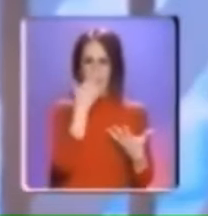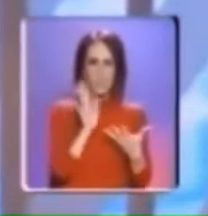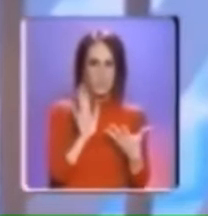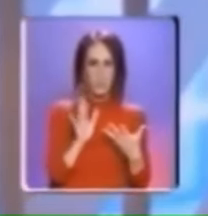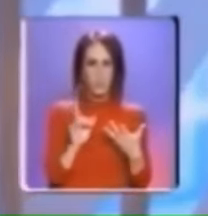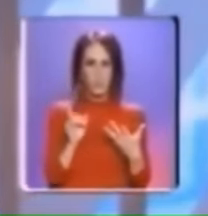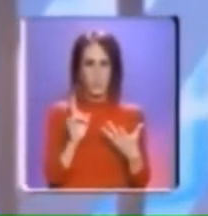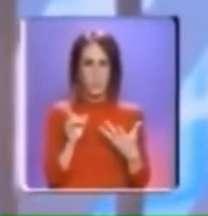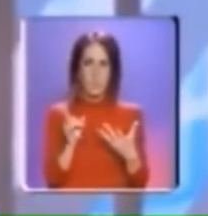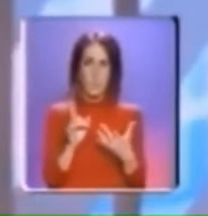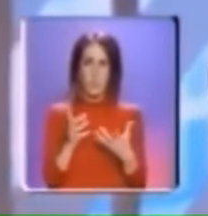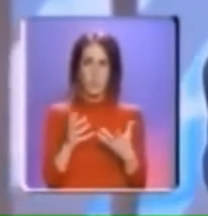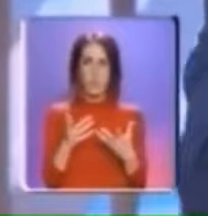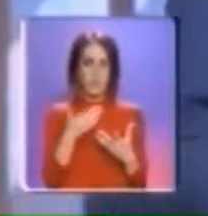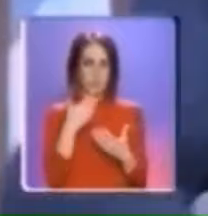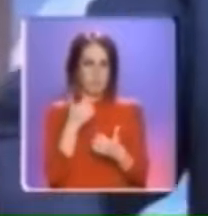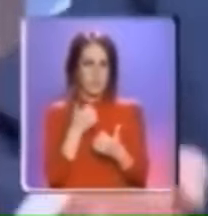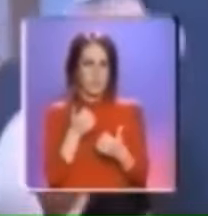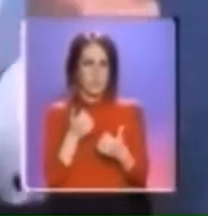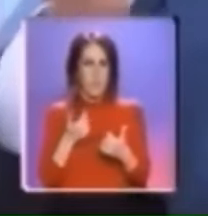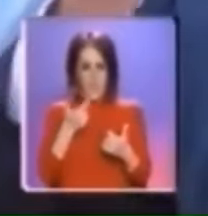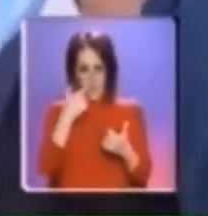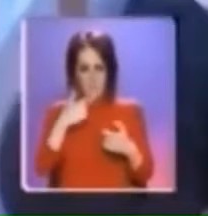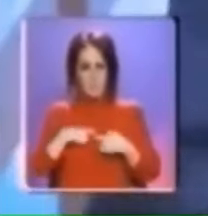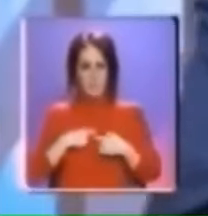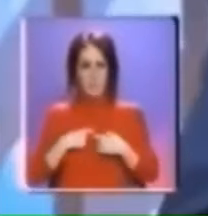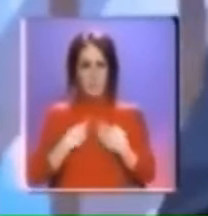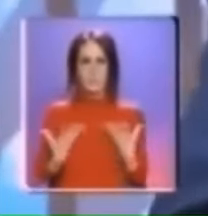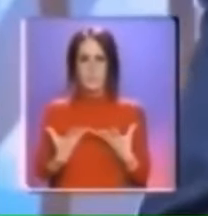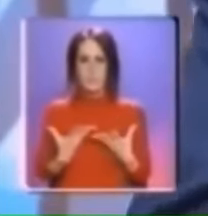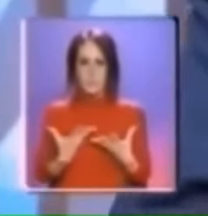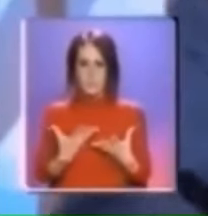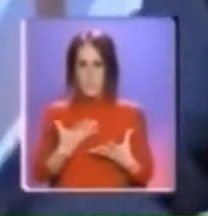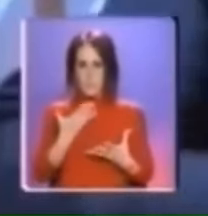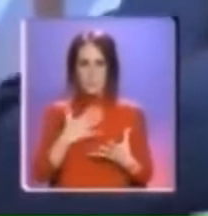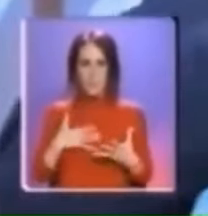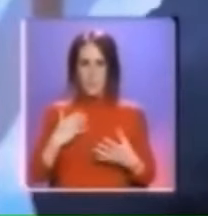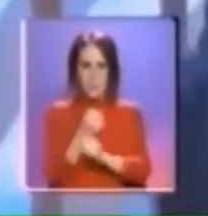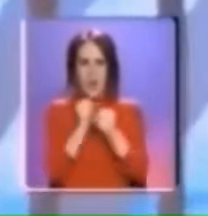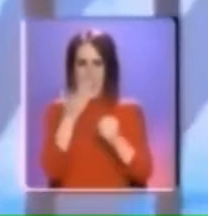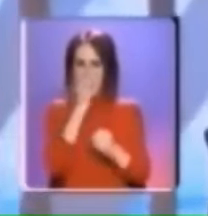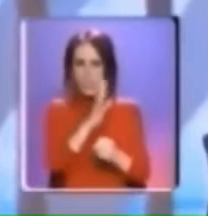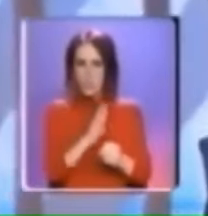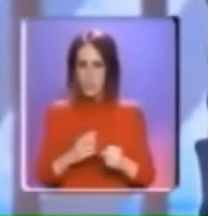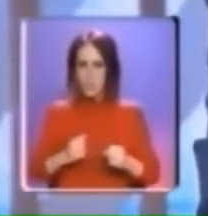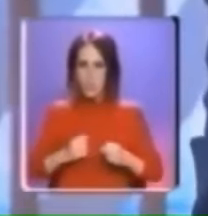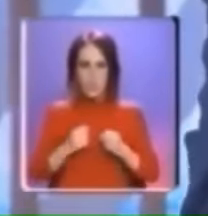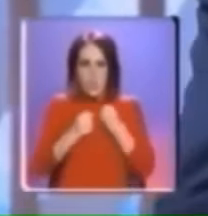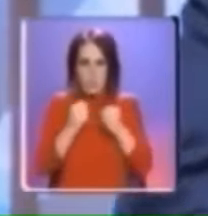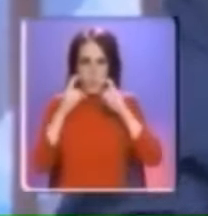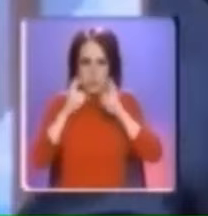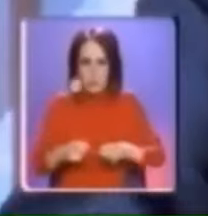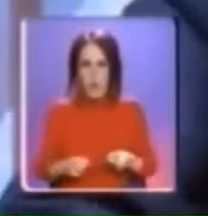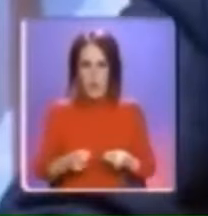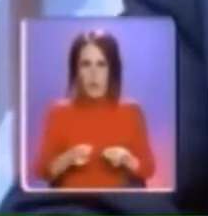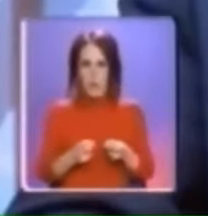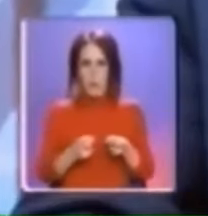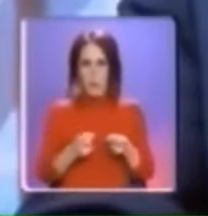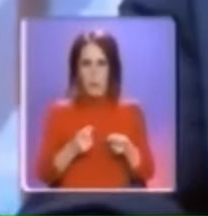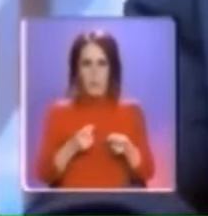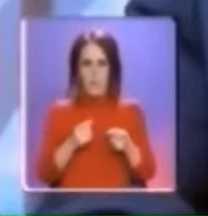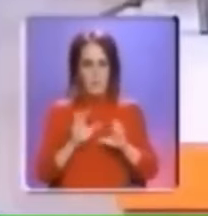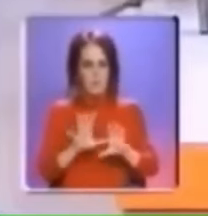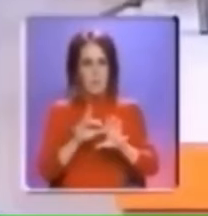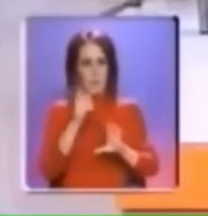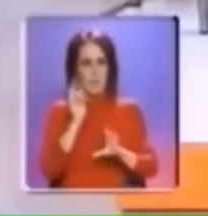o inquilino o dono da obra que quer pedir uma indemnização ao empreiro ou pelo